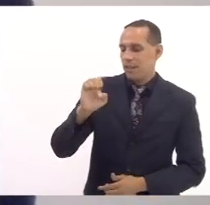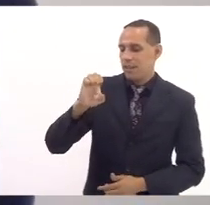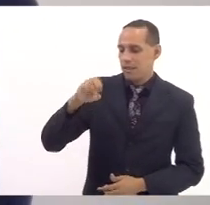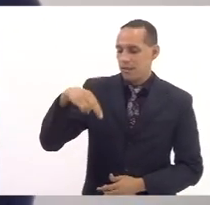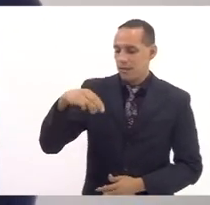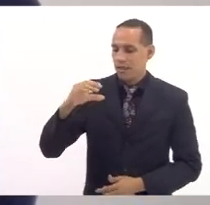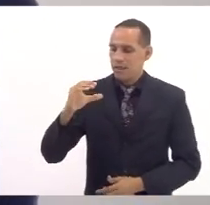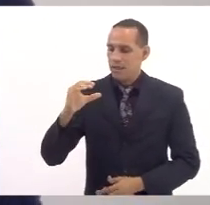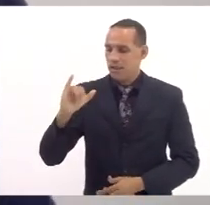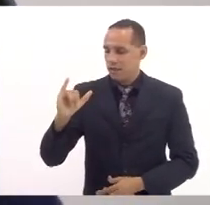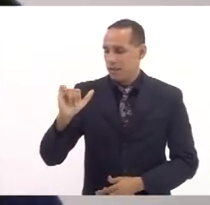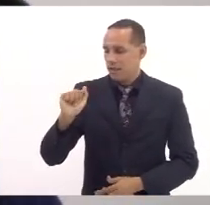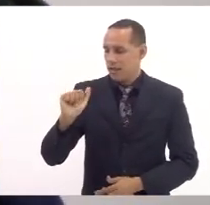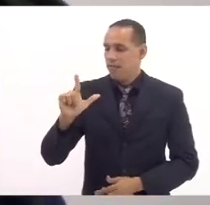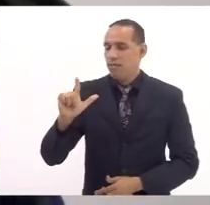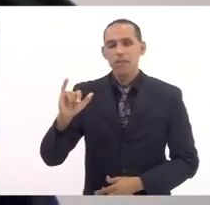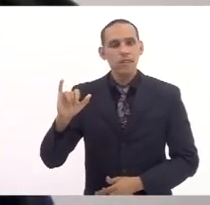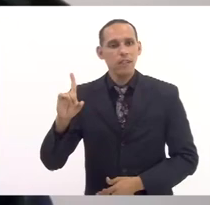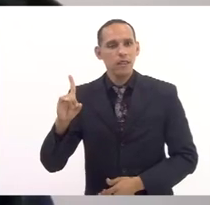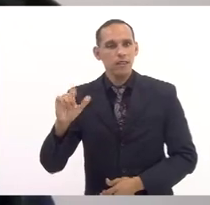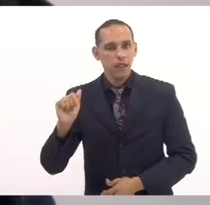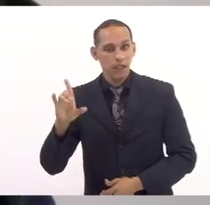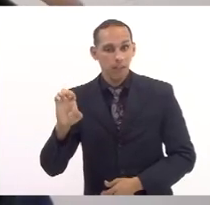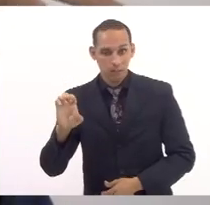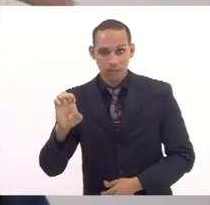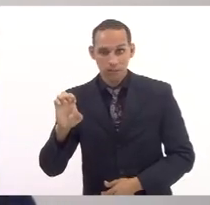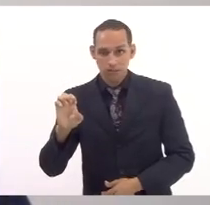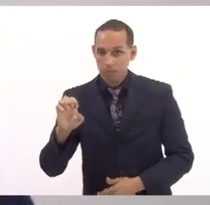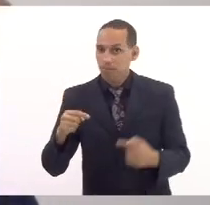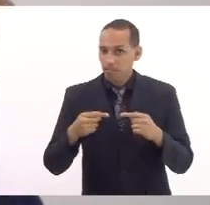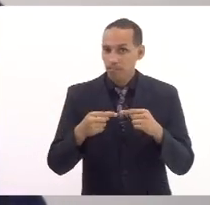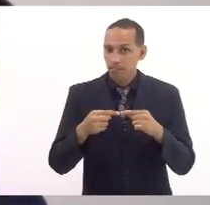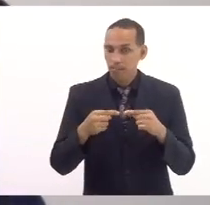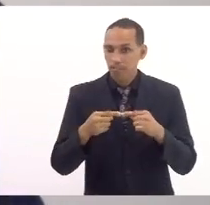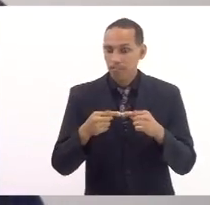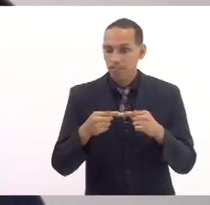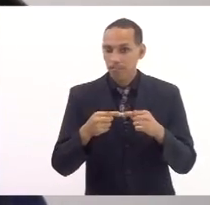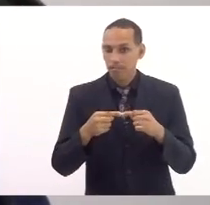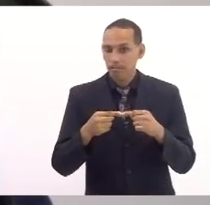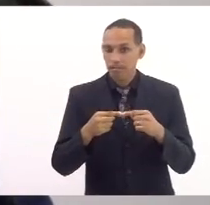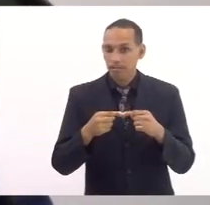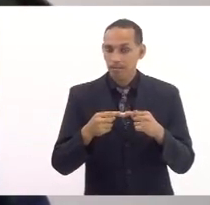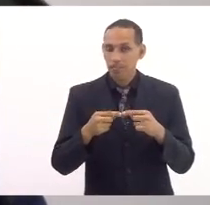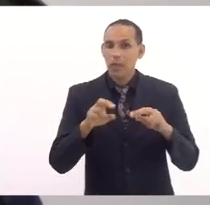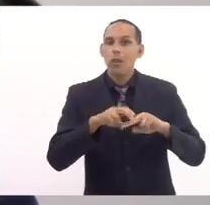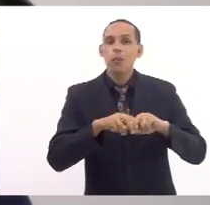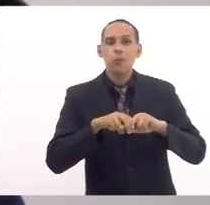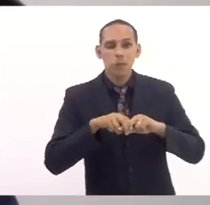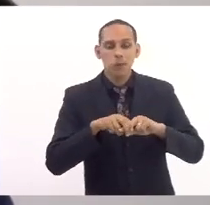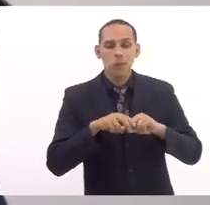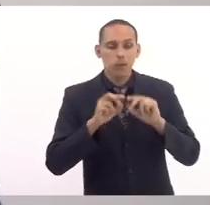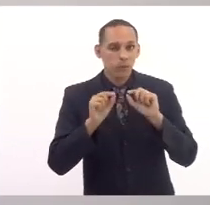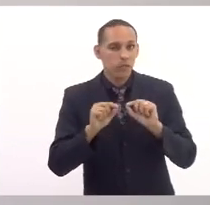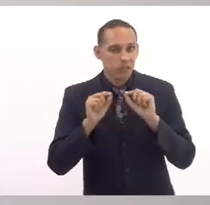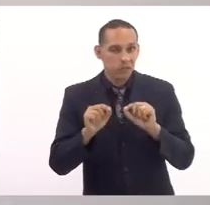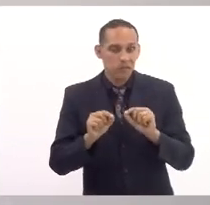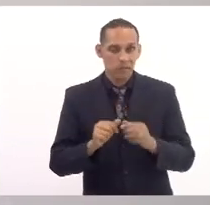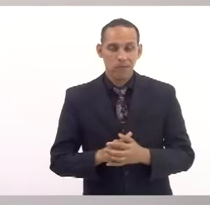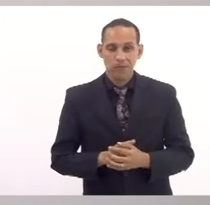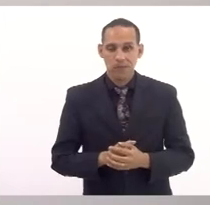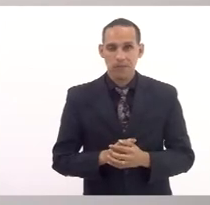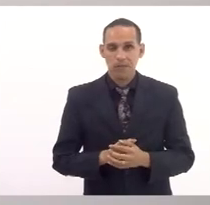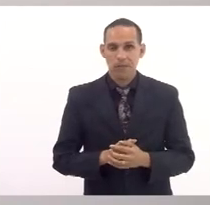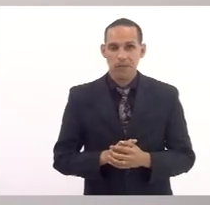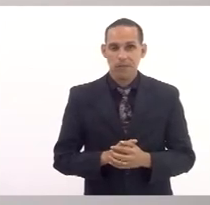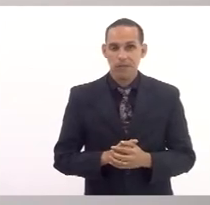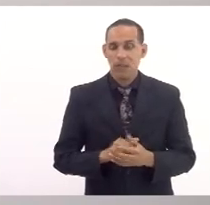na vida da cidade ou do Estado. Essa é a razão de se fazer. Aí o